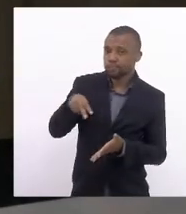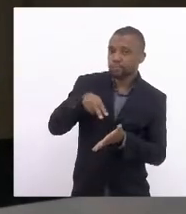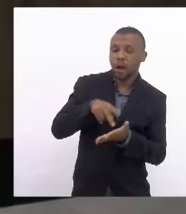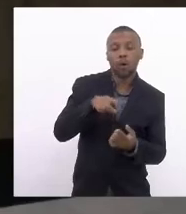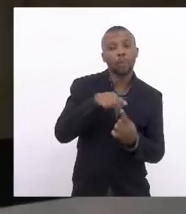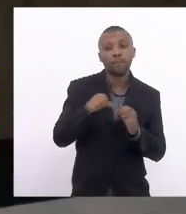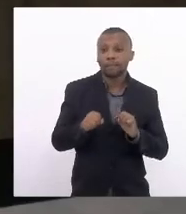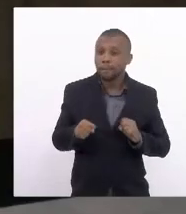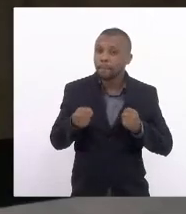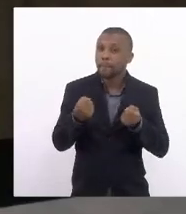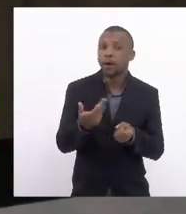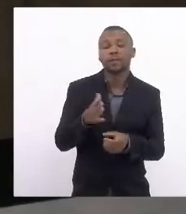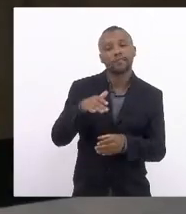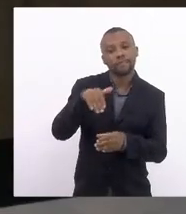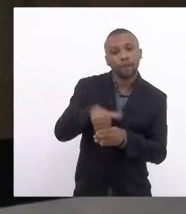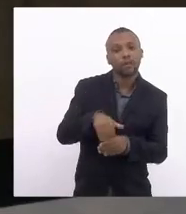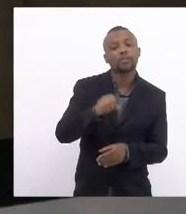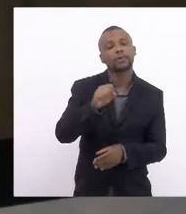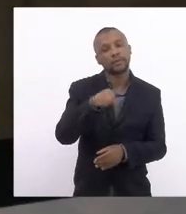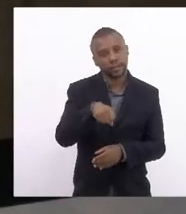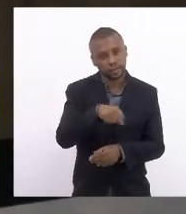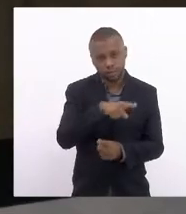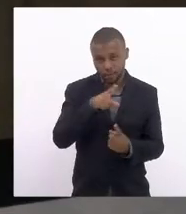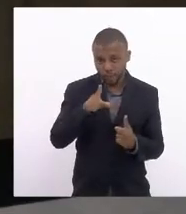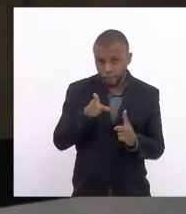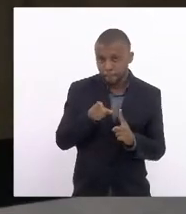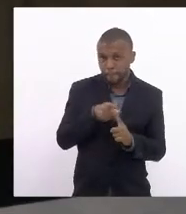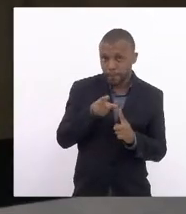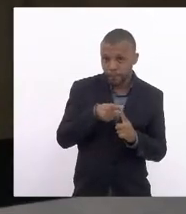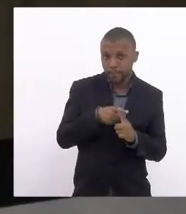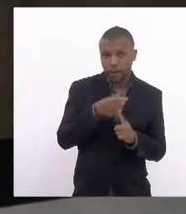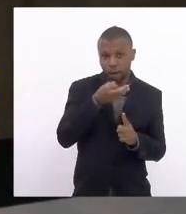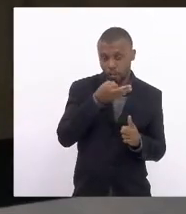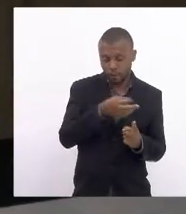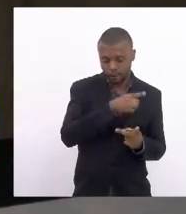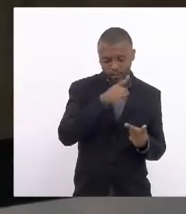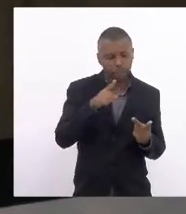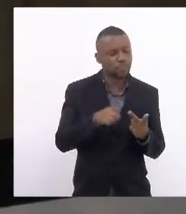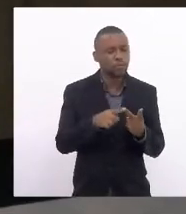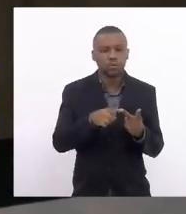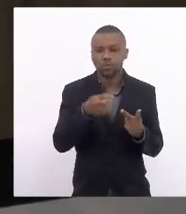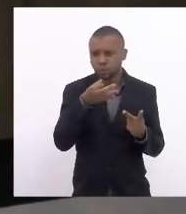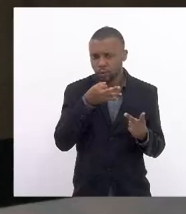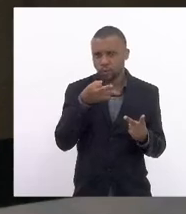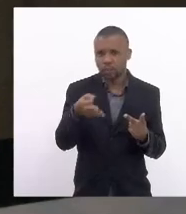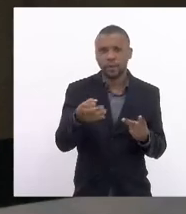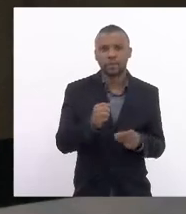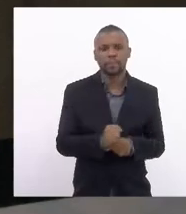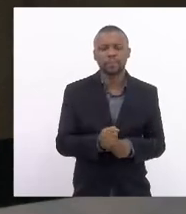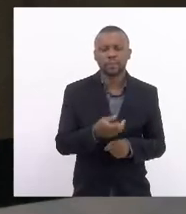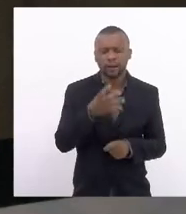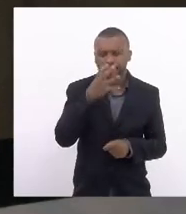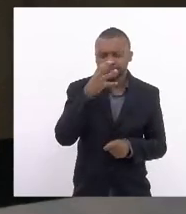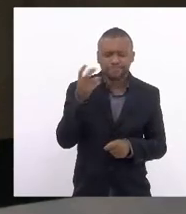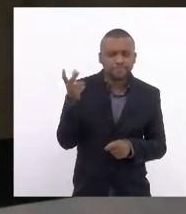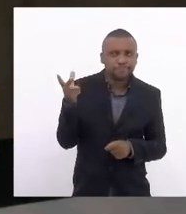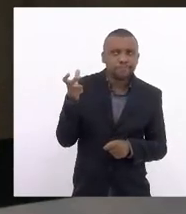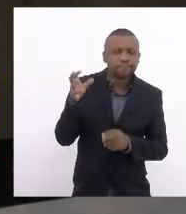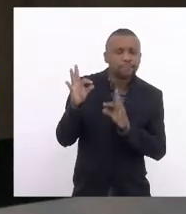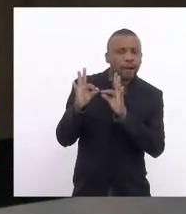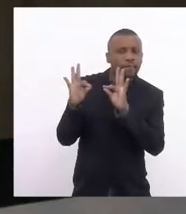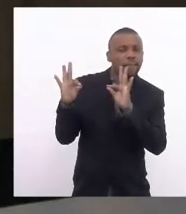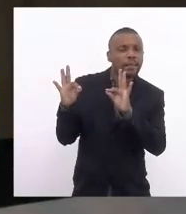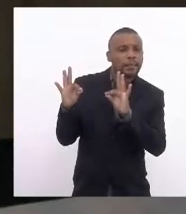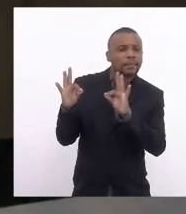defesa do voto sim. Então, esse é o primeiro argumento. O segundo argumento eu ouvi uma frase que eu